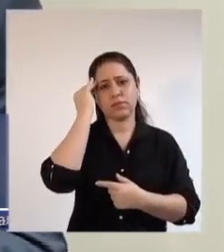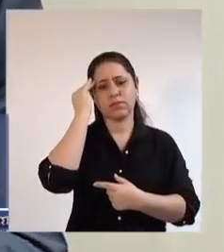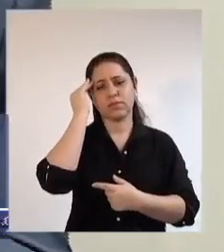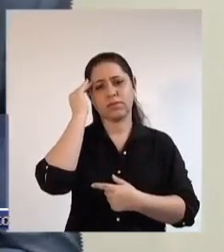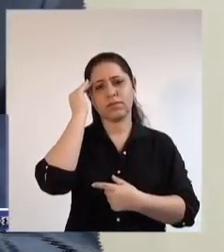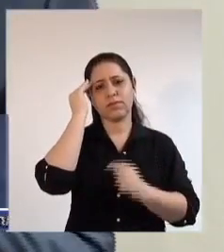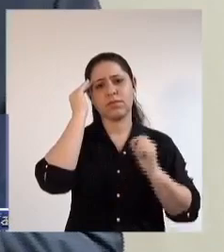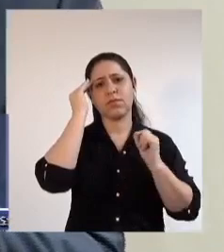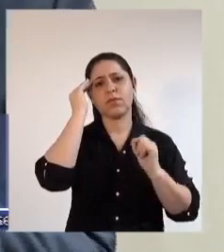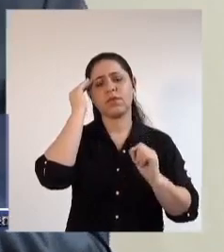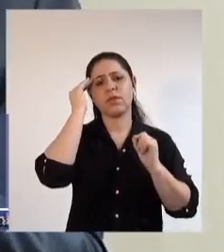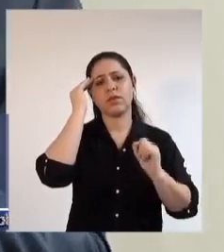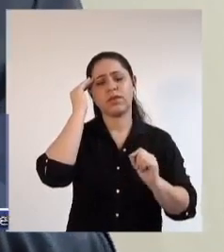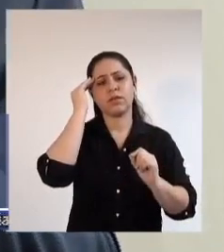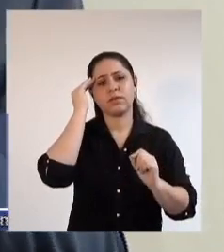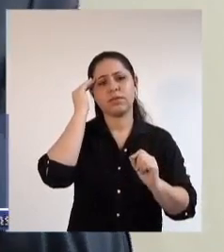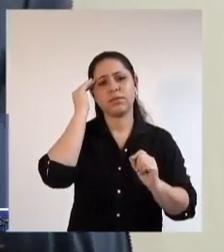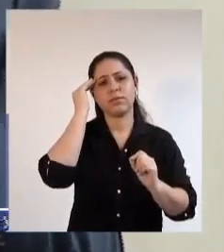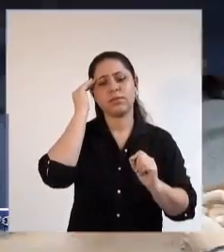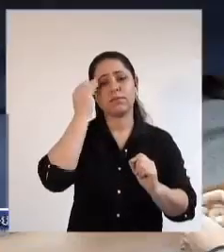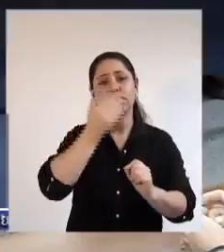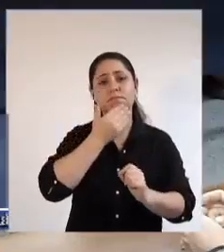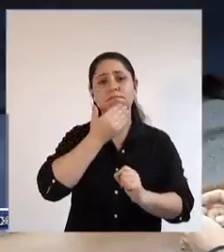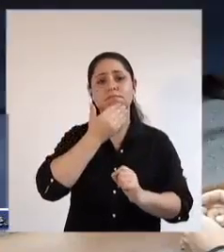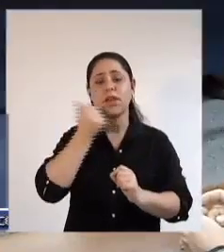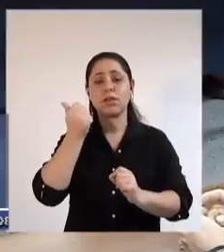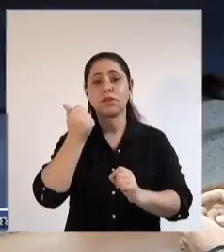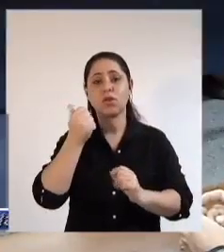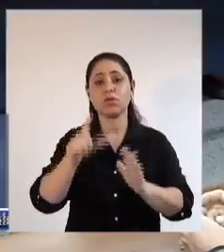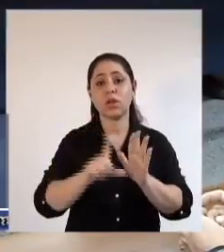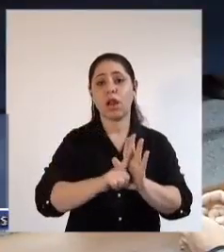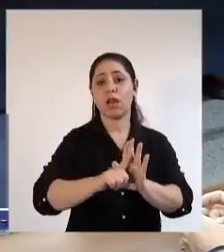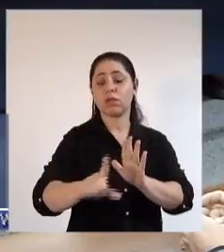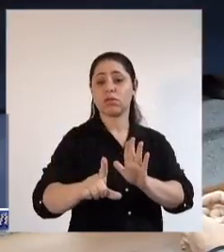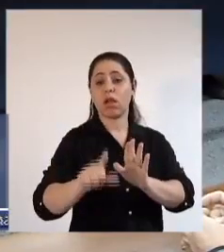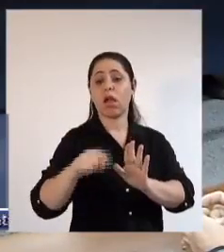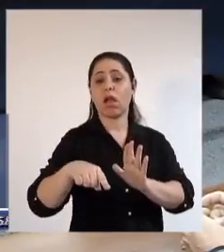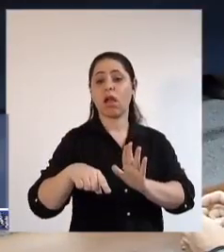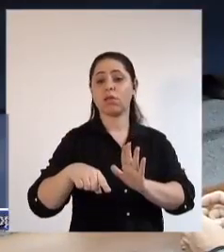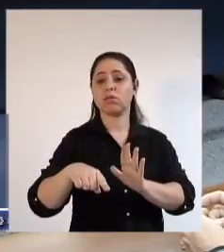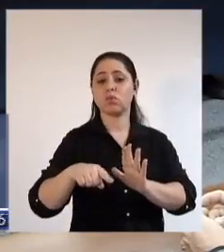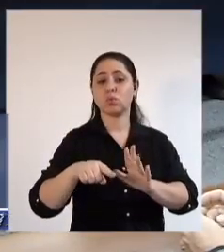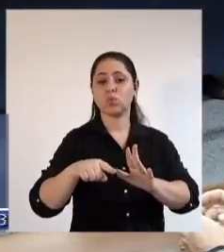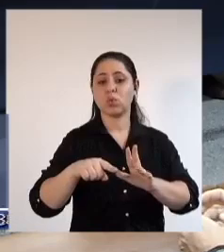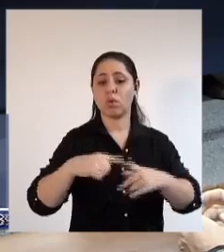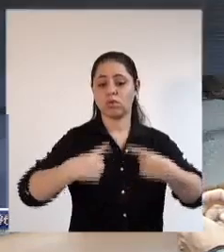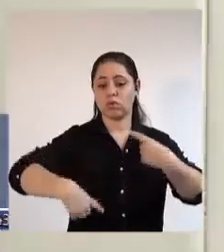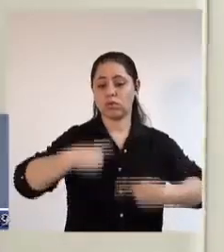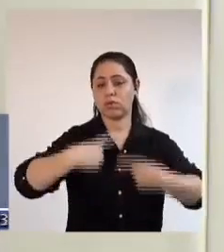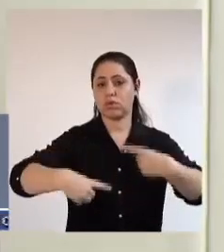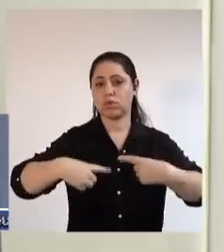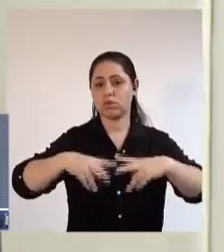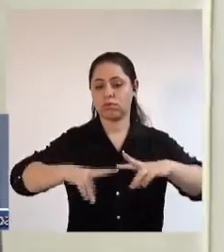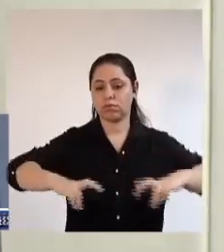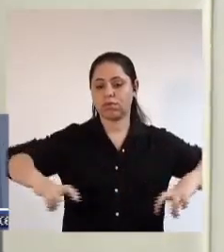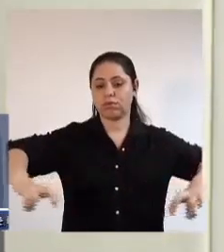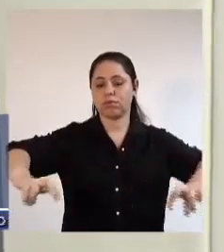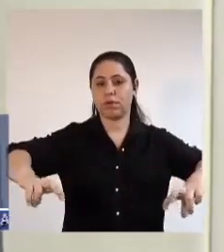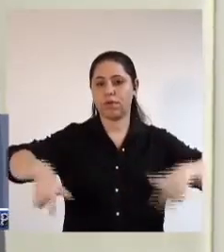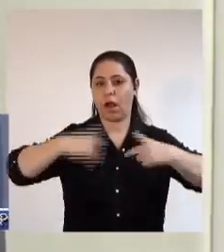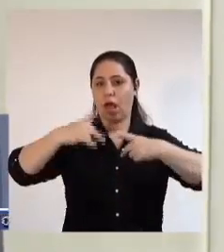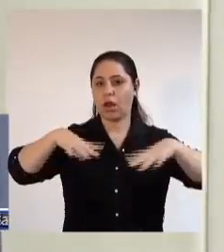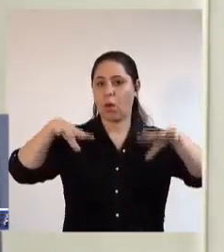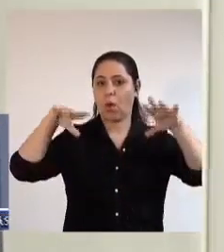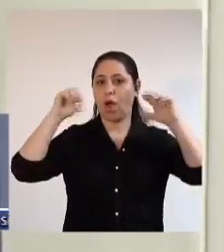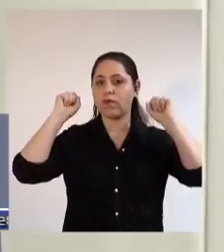eu entendo que a melhor maneira de legislar é escutando todas as partes então uma uma frente formada